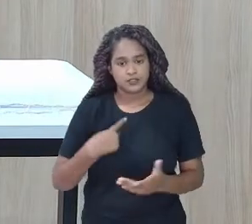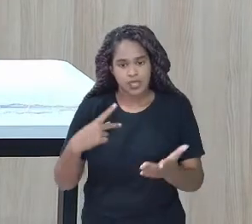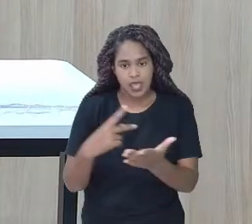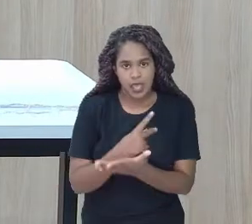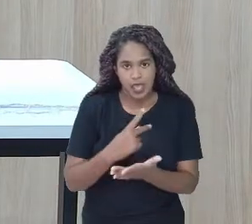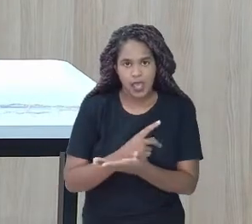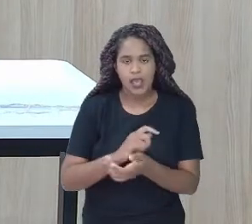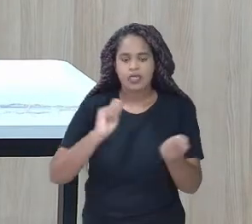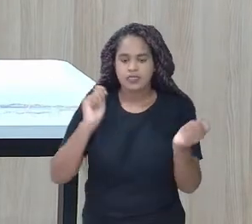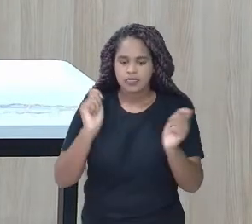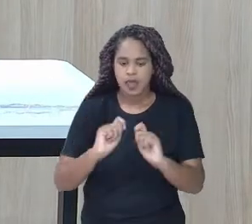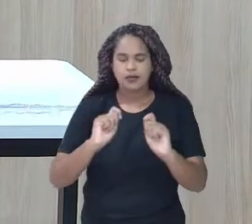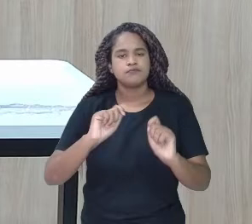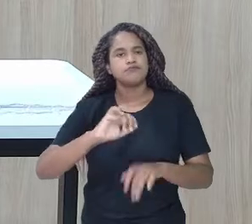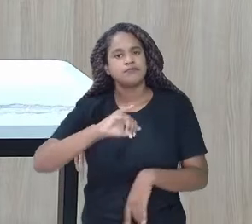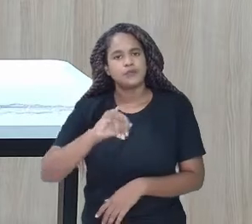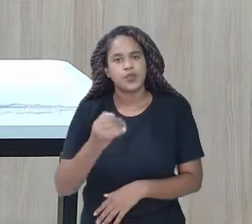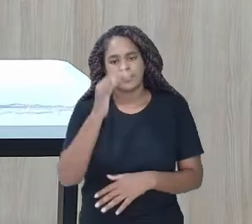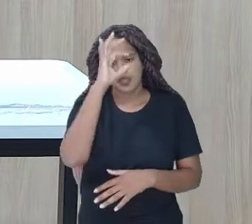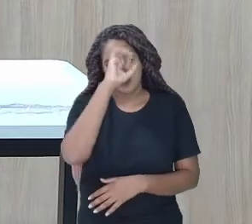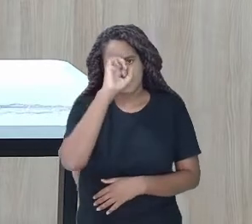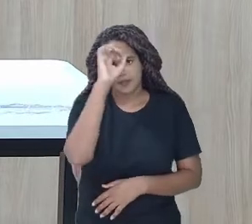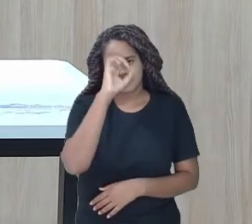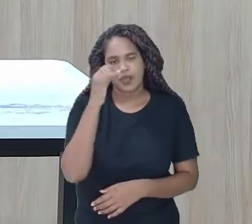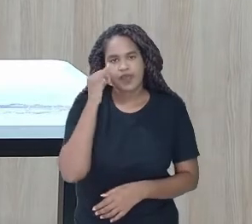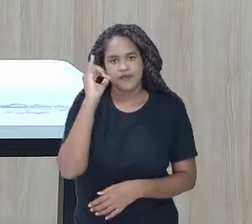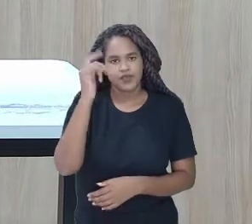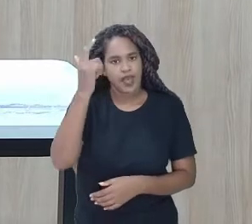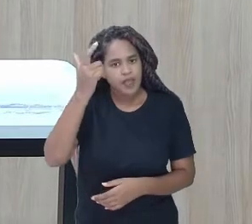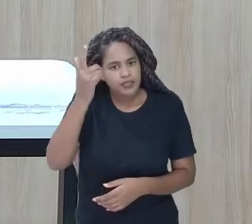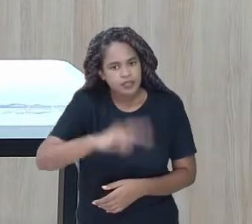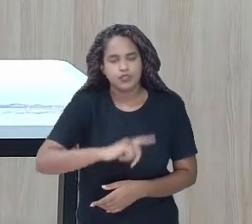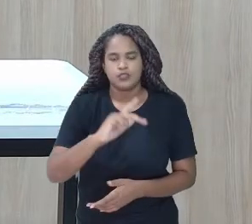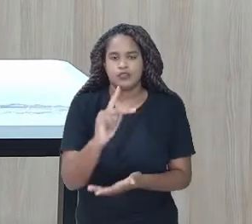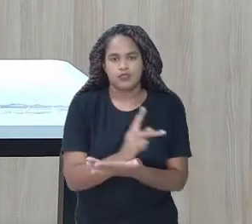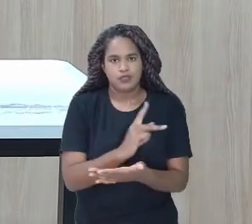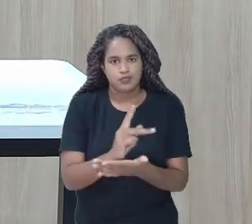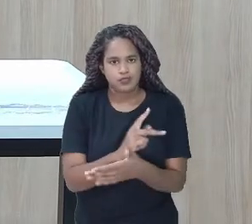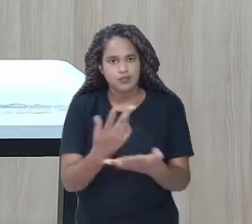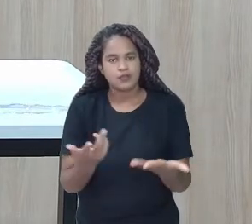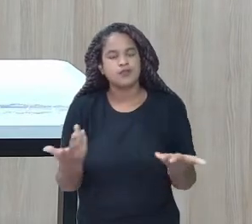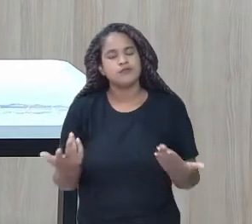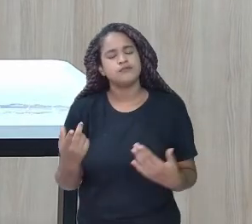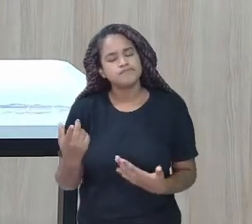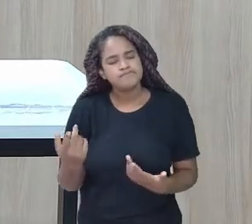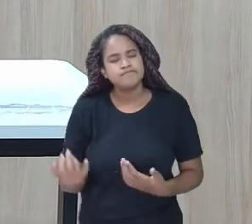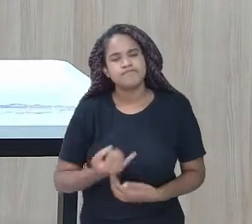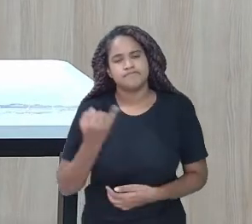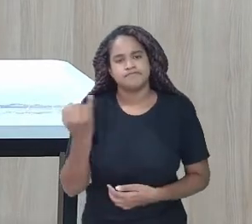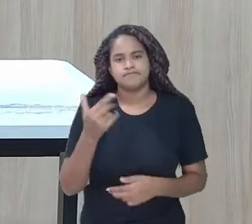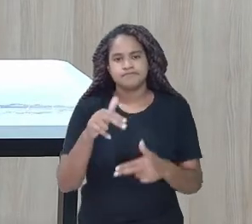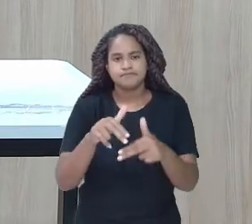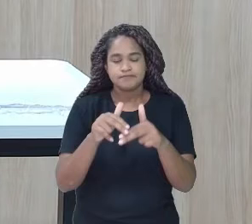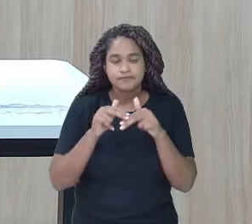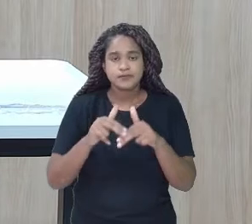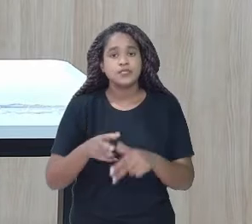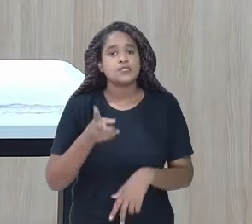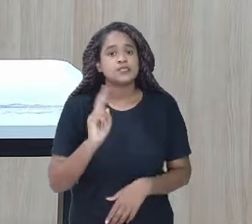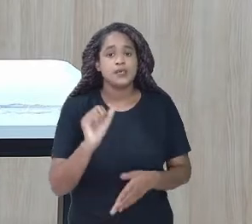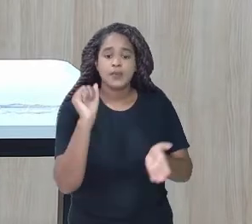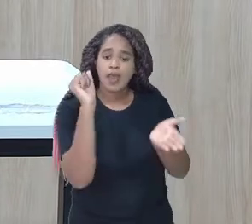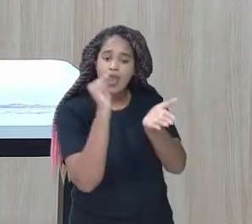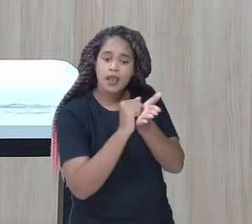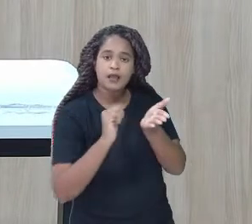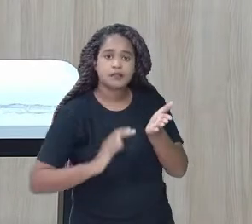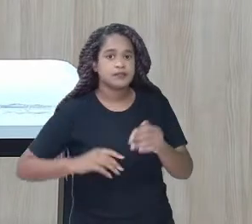nós aprendemos mais e não erramos mais. Então, é isso que é importante, por isso que eu trago sempre uma atividade